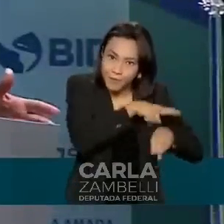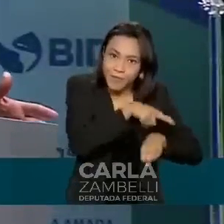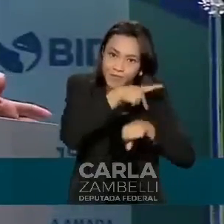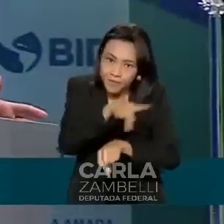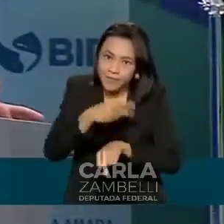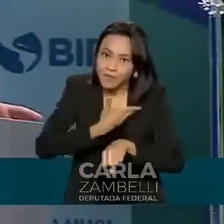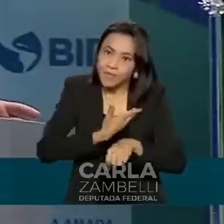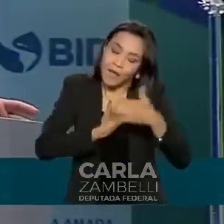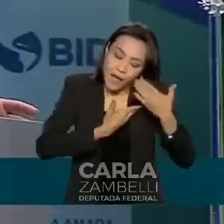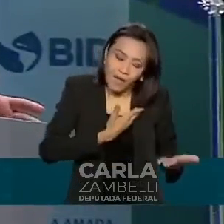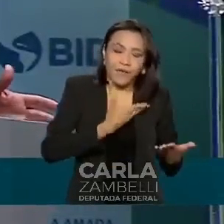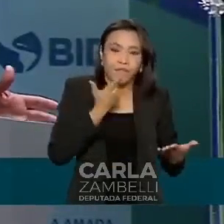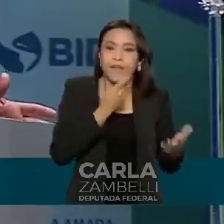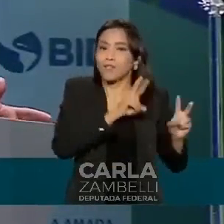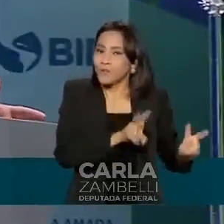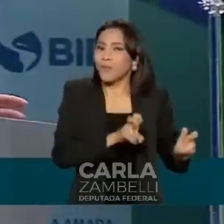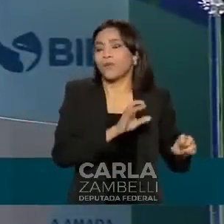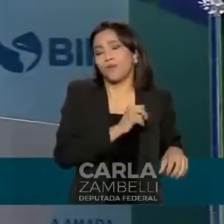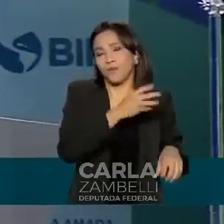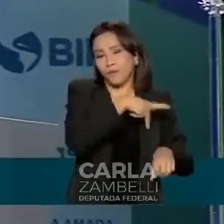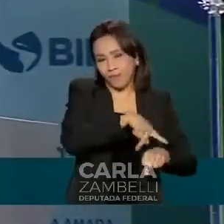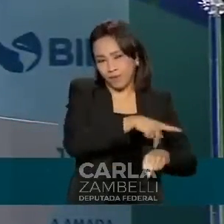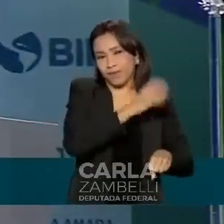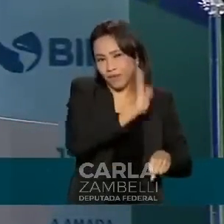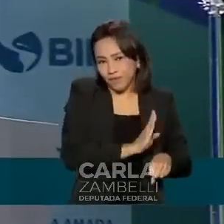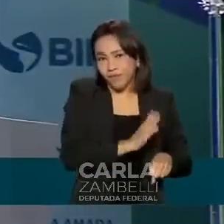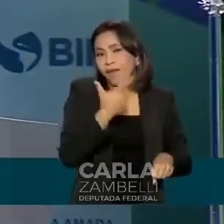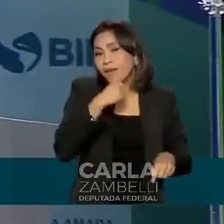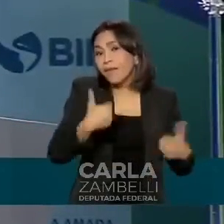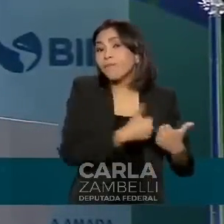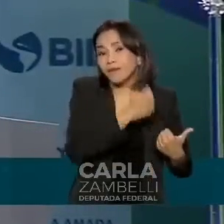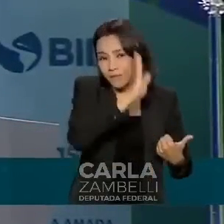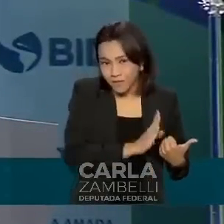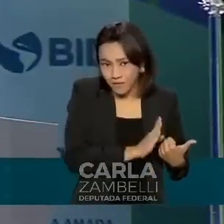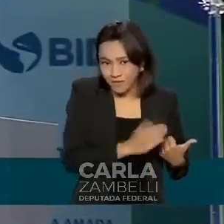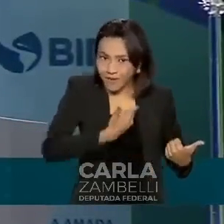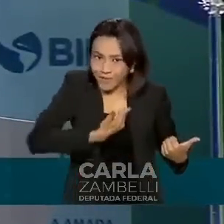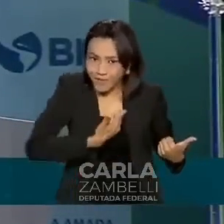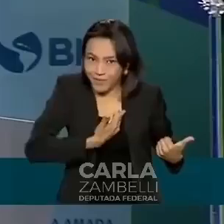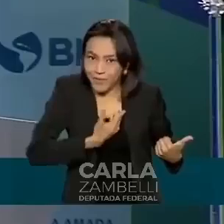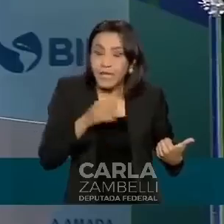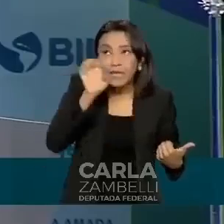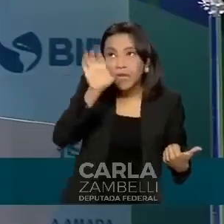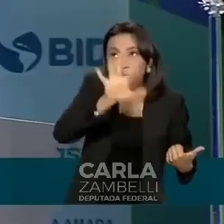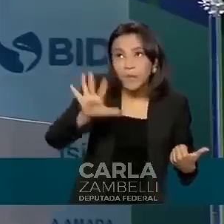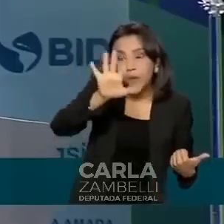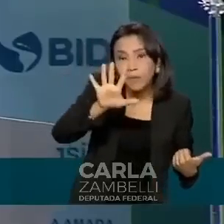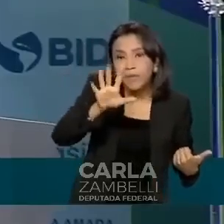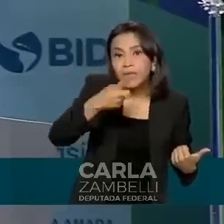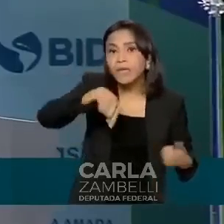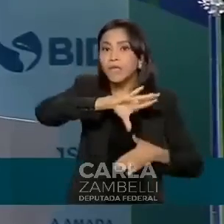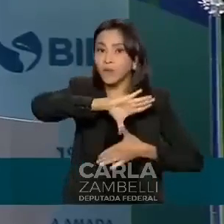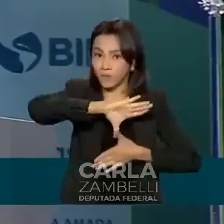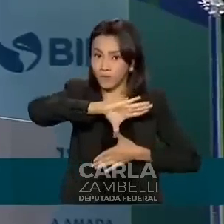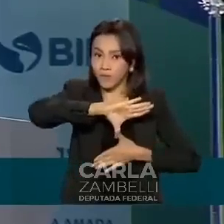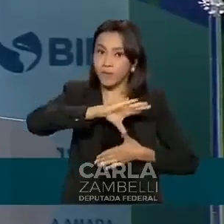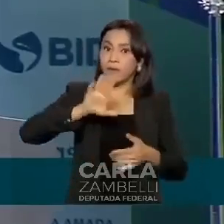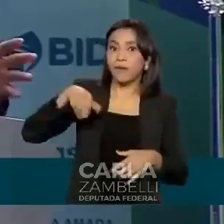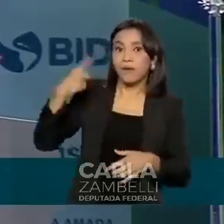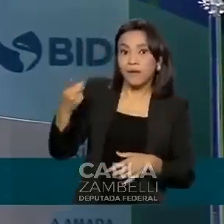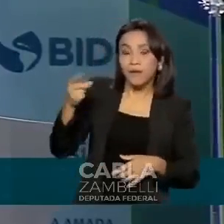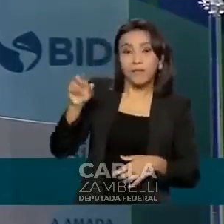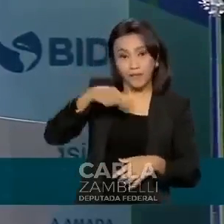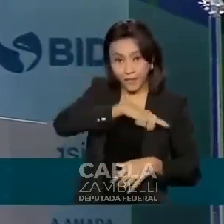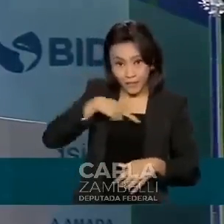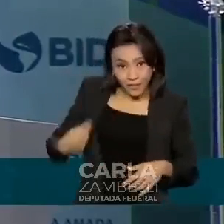E aí não estou falando do Brasil tem é que tá pertinho amigo o tanto na Europa quanto na América quanto na China